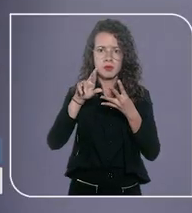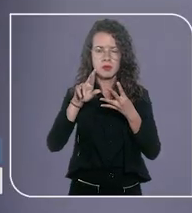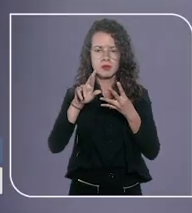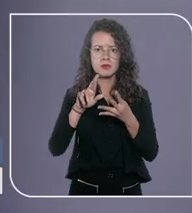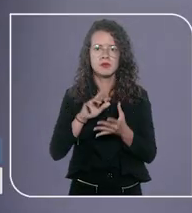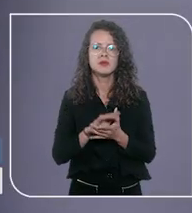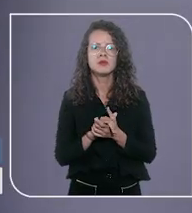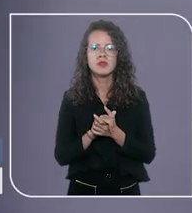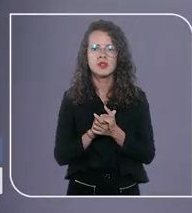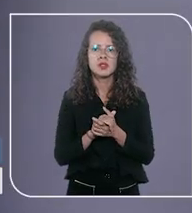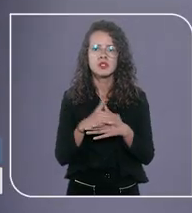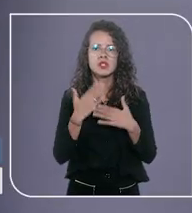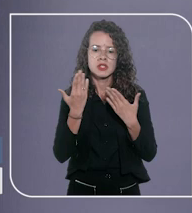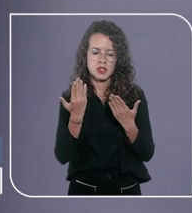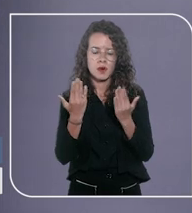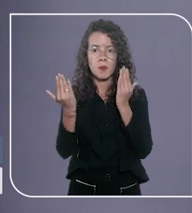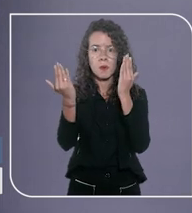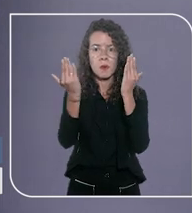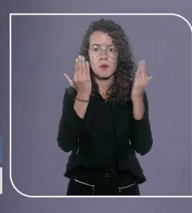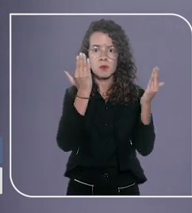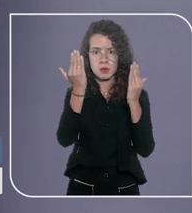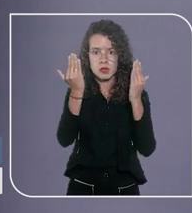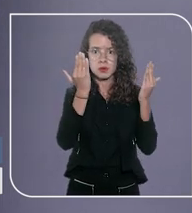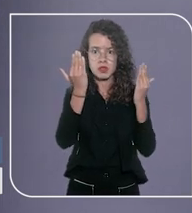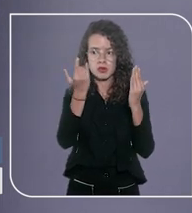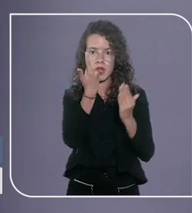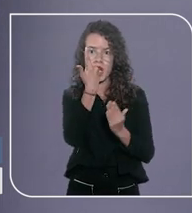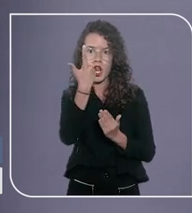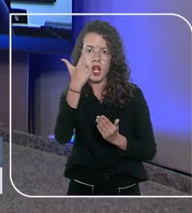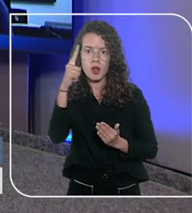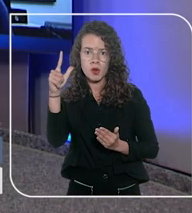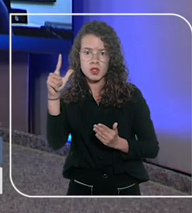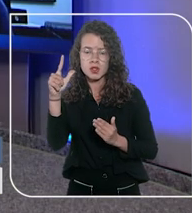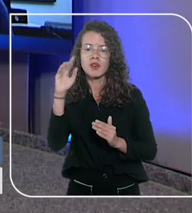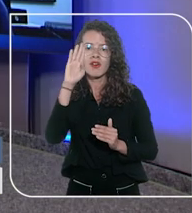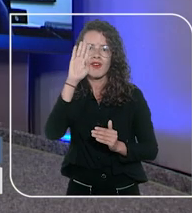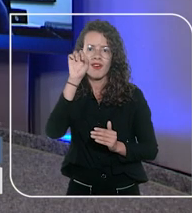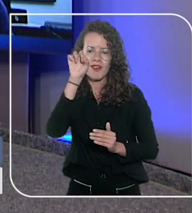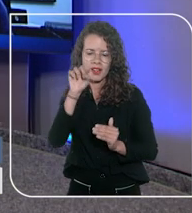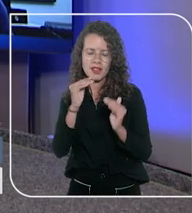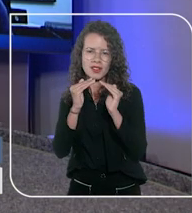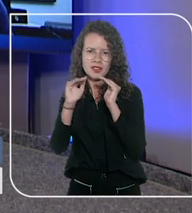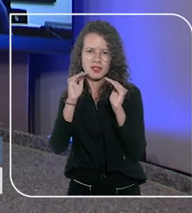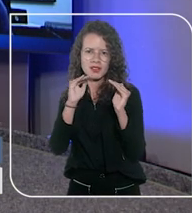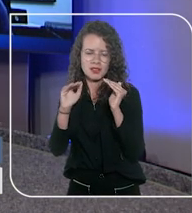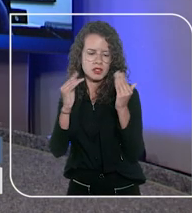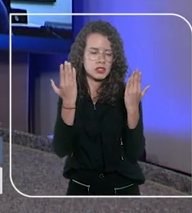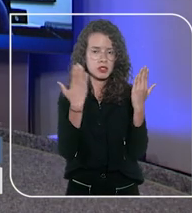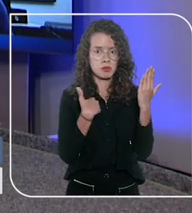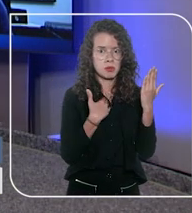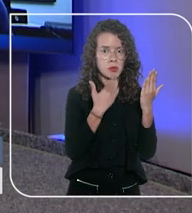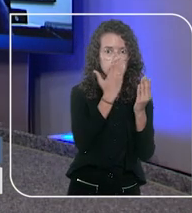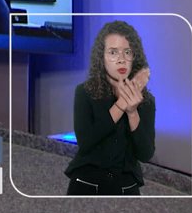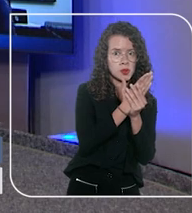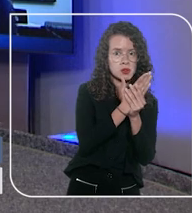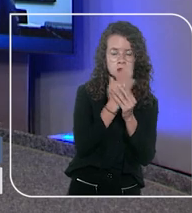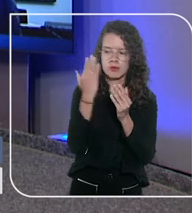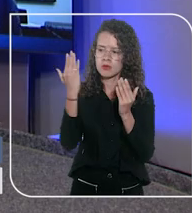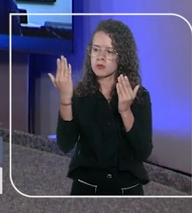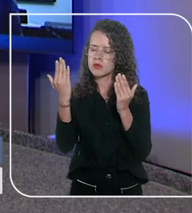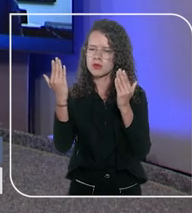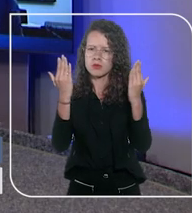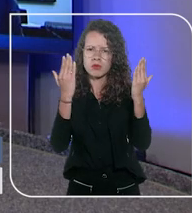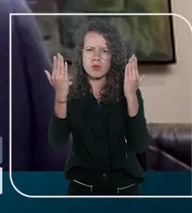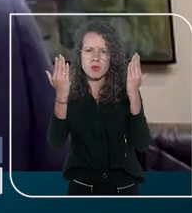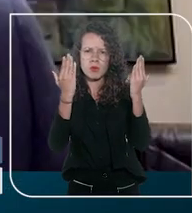está impugnando. O caso paradigma é o caso que você está confrontando com o seu. Então, aí chega o